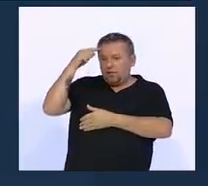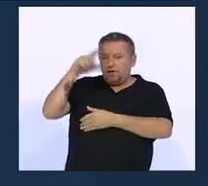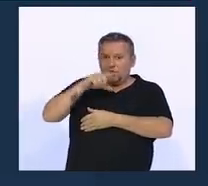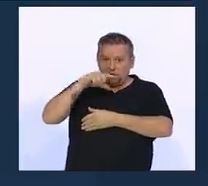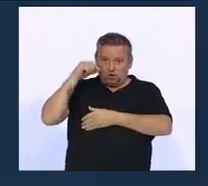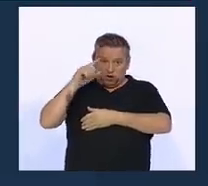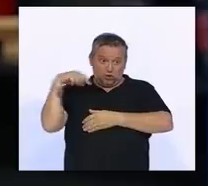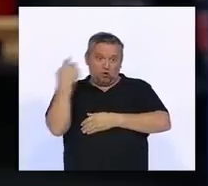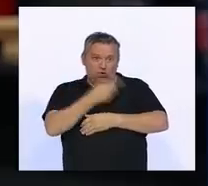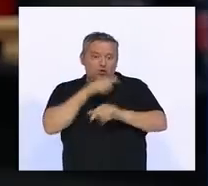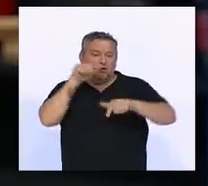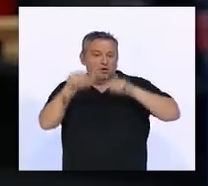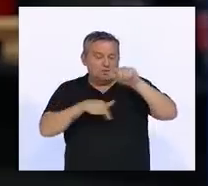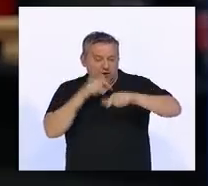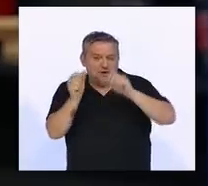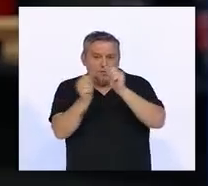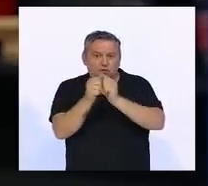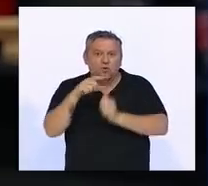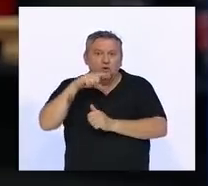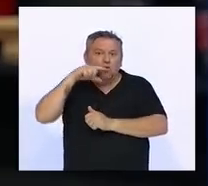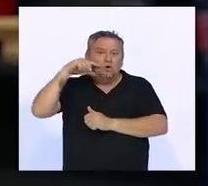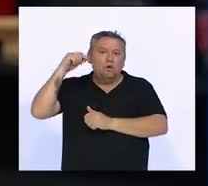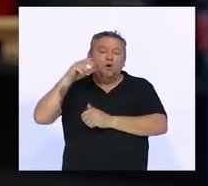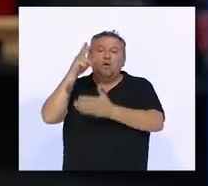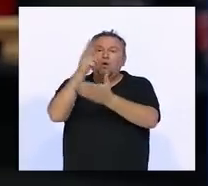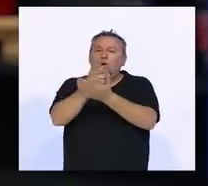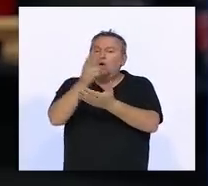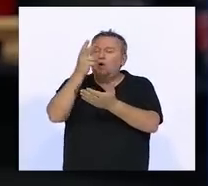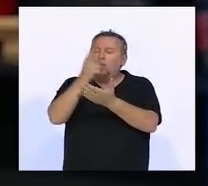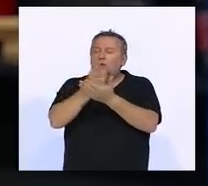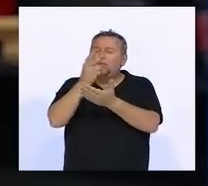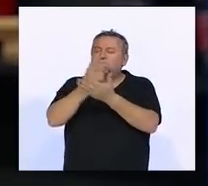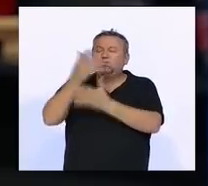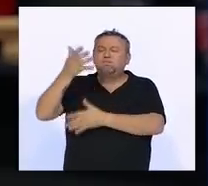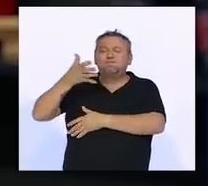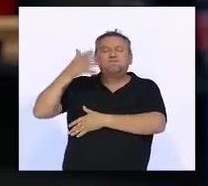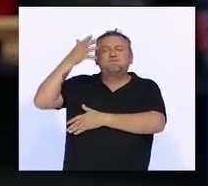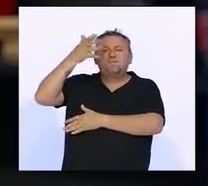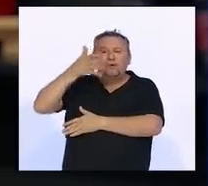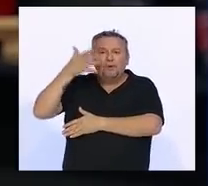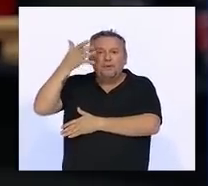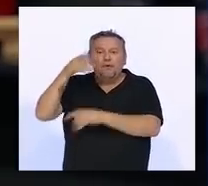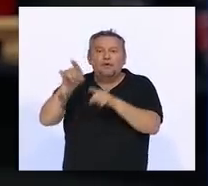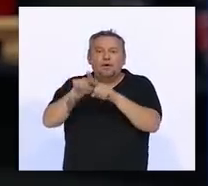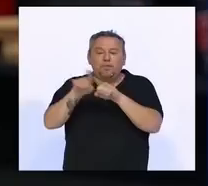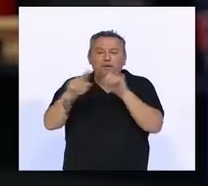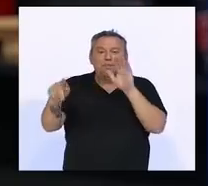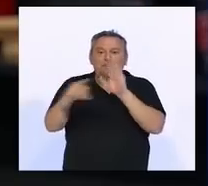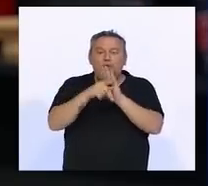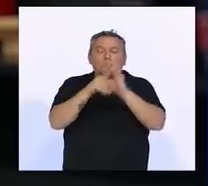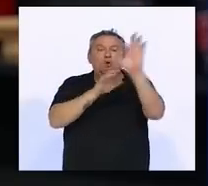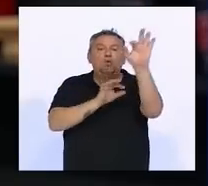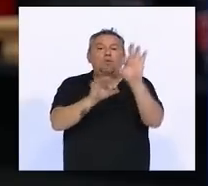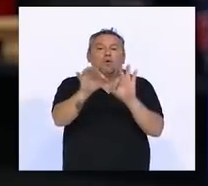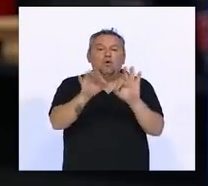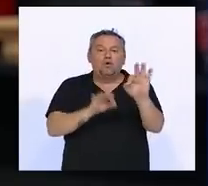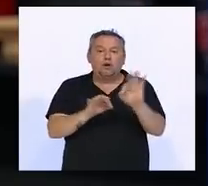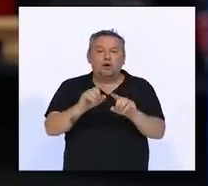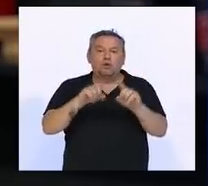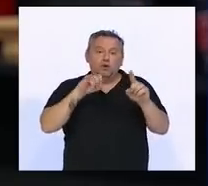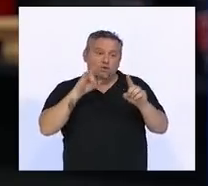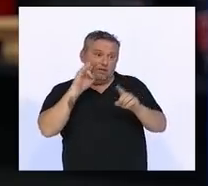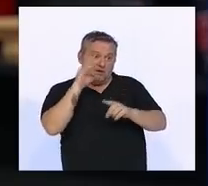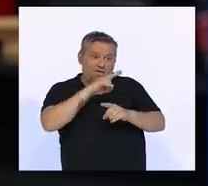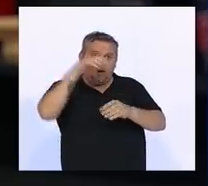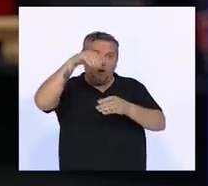nós estamos trabalhando, continuando o nosso discurso, continuando o nosso projeto. Porque se você pegar os demais candidatos